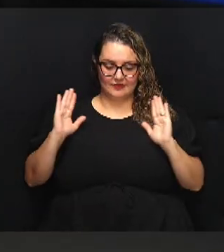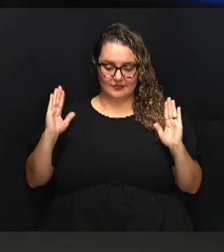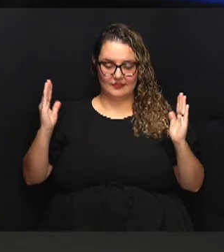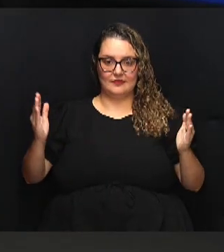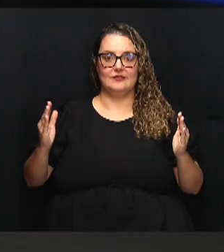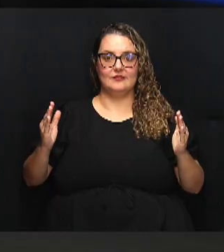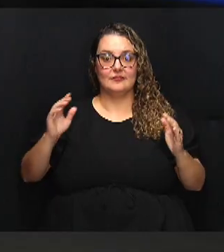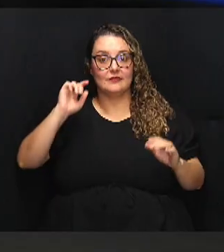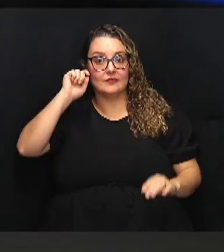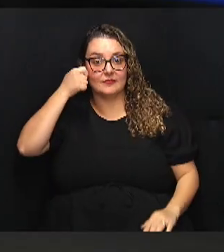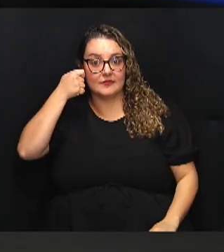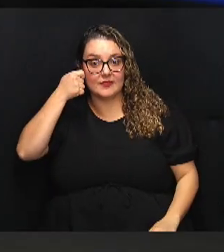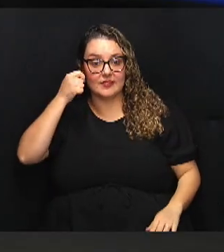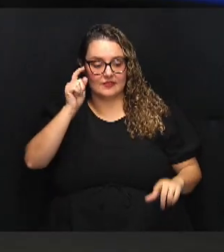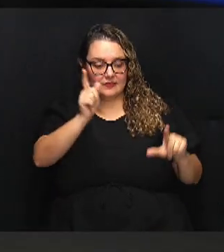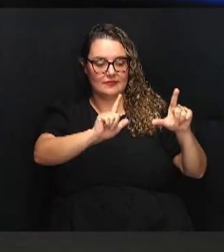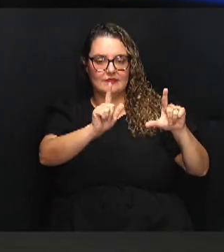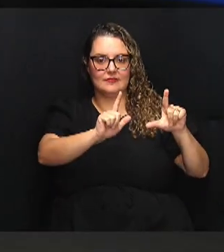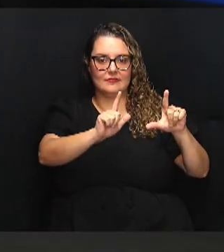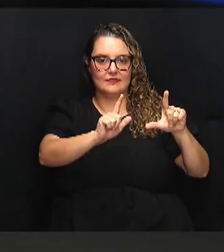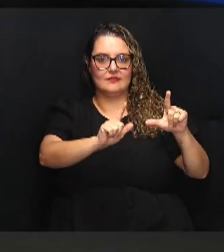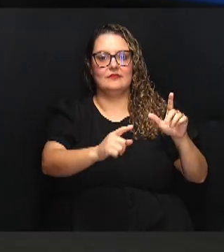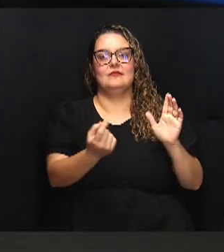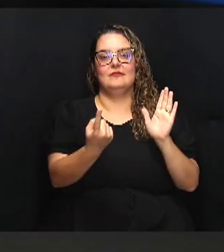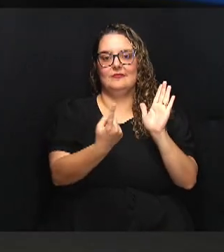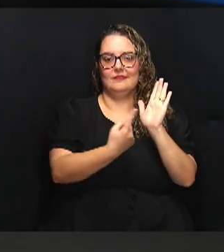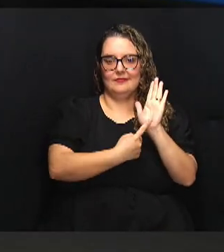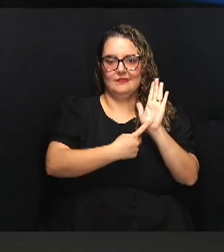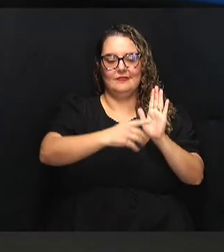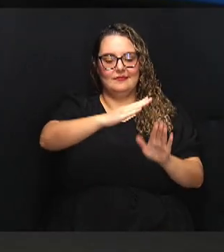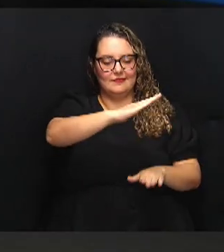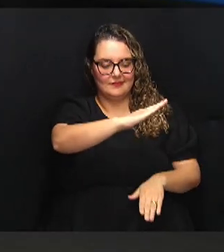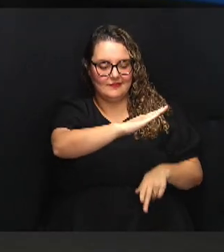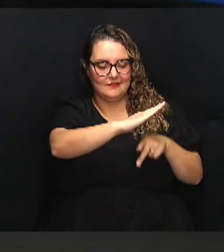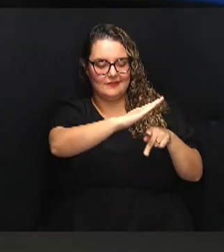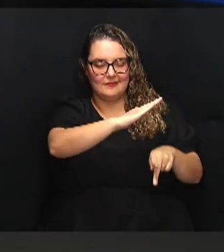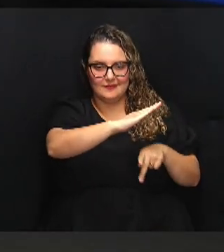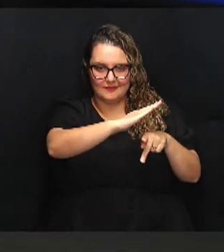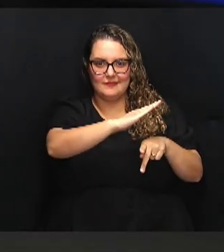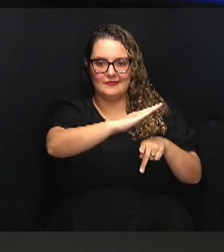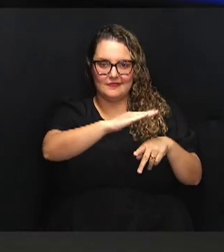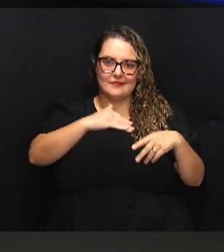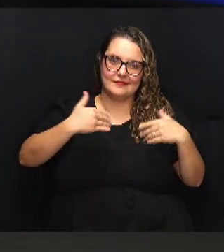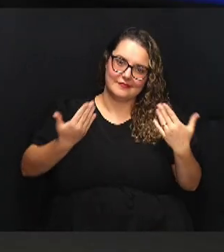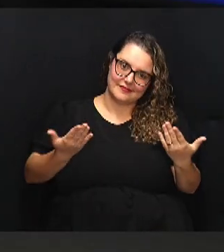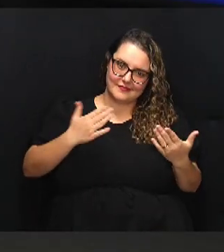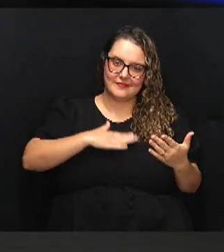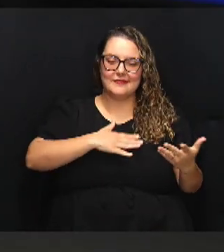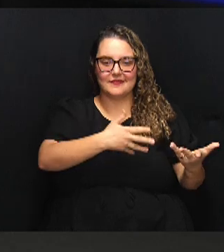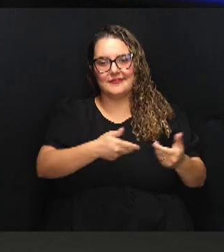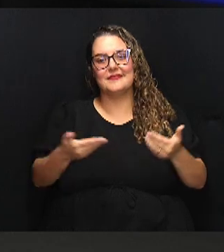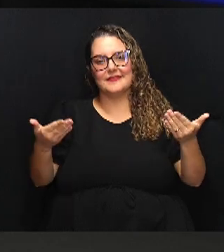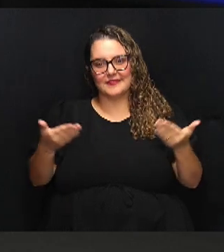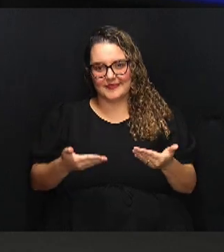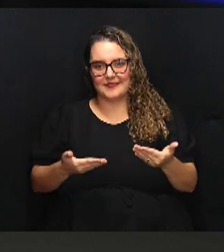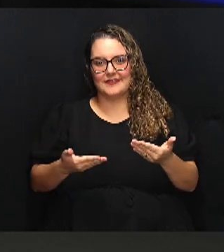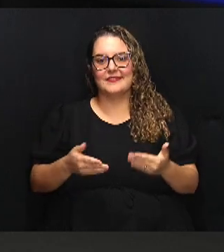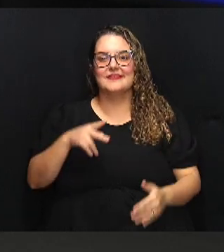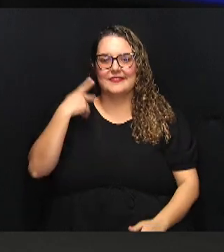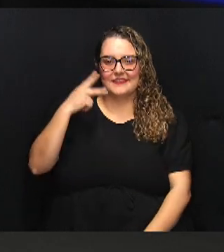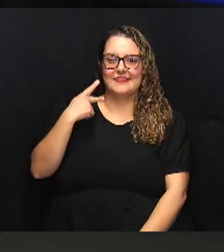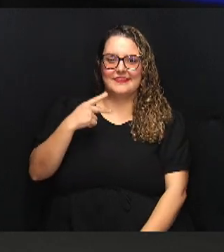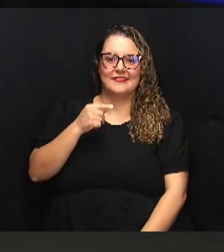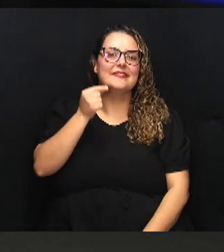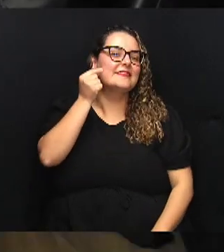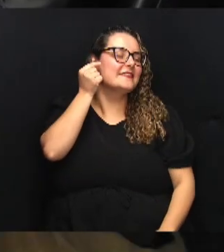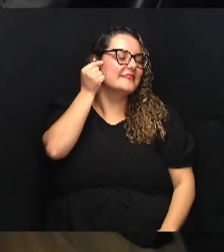um pano preto com uma televisão com o logo do Na Casa do Povo. E o meu convidado de hoje é o vereador